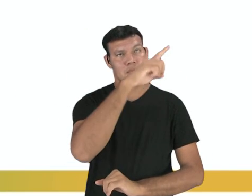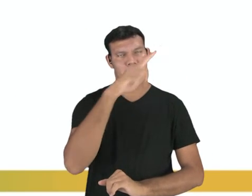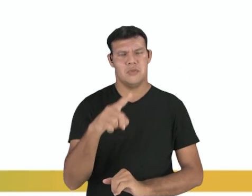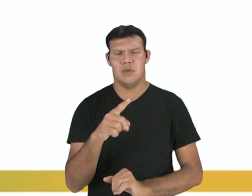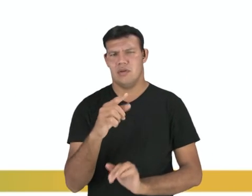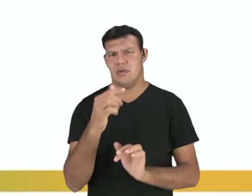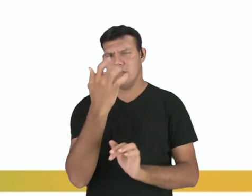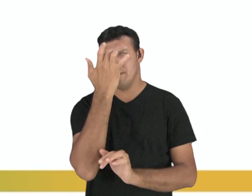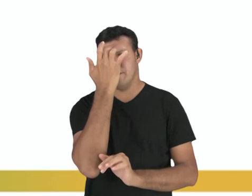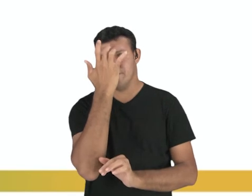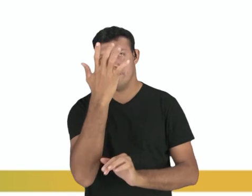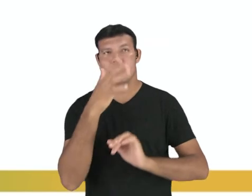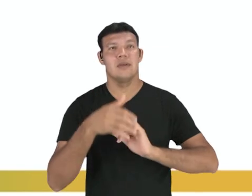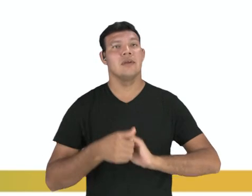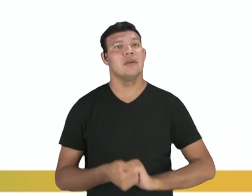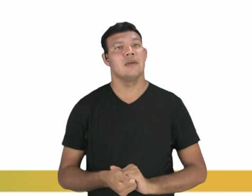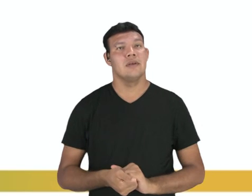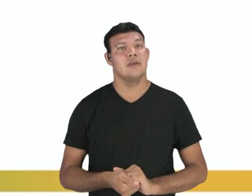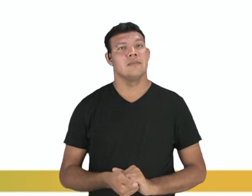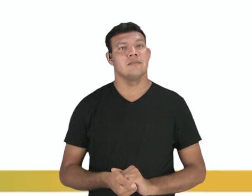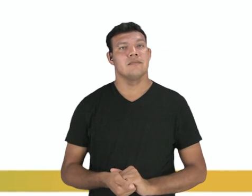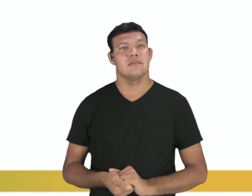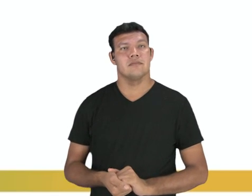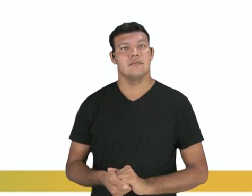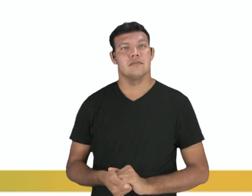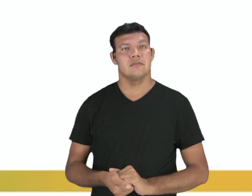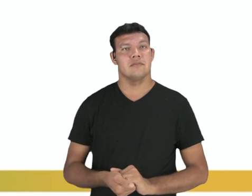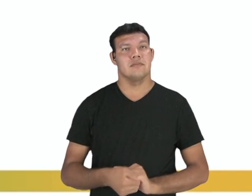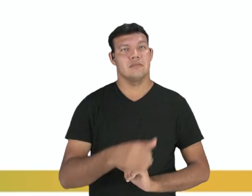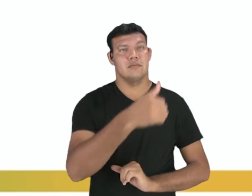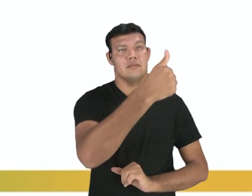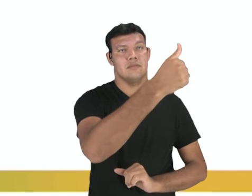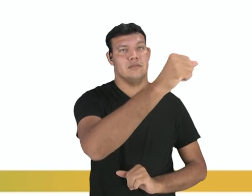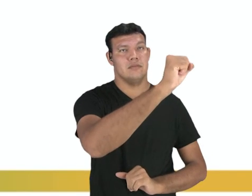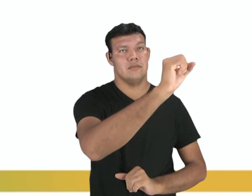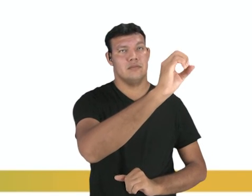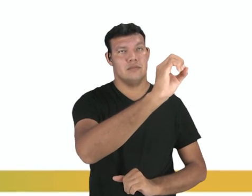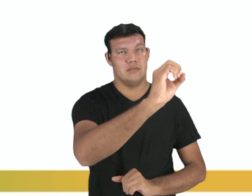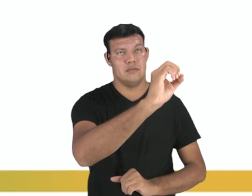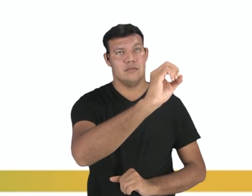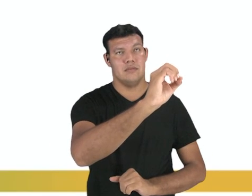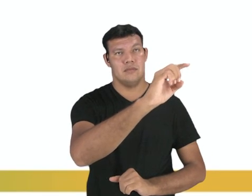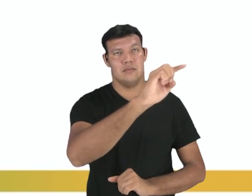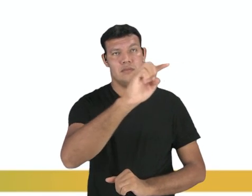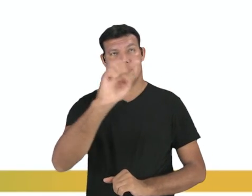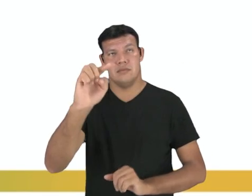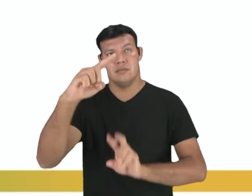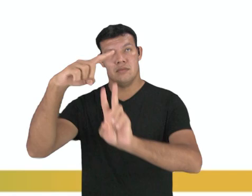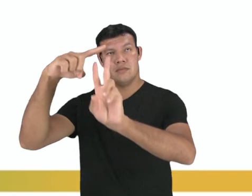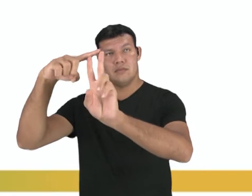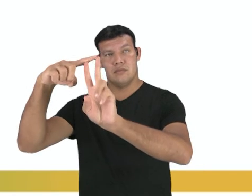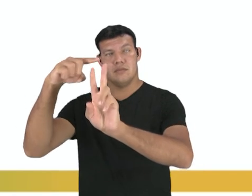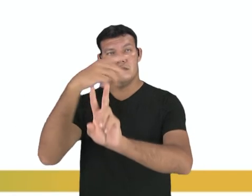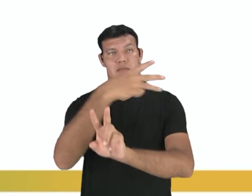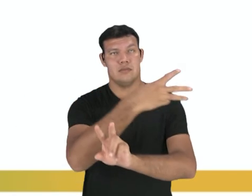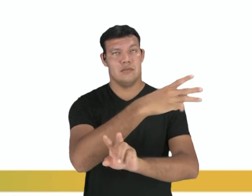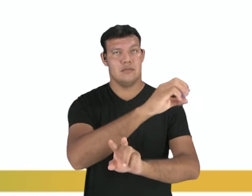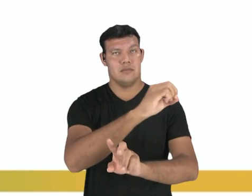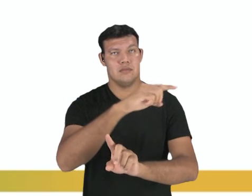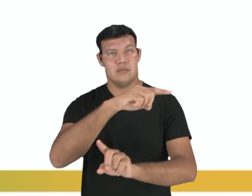básicas simples grau e radiano né 180 por pi30